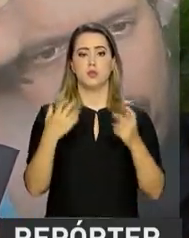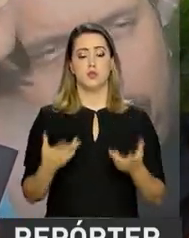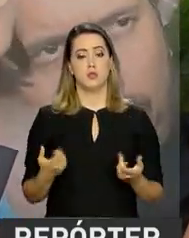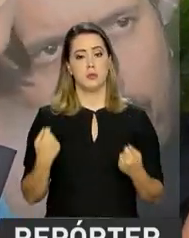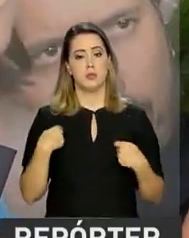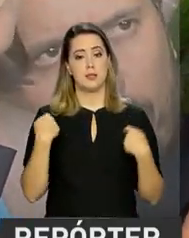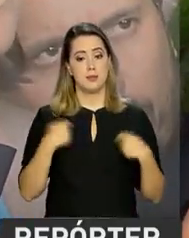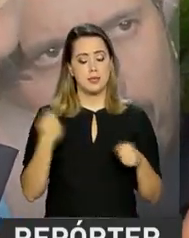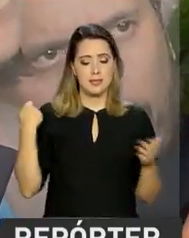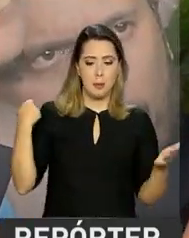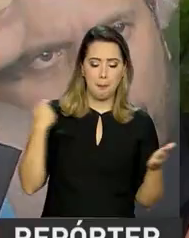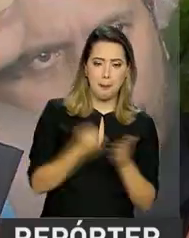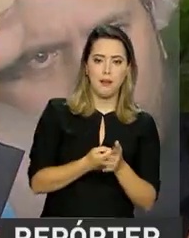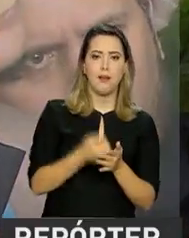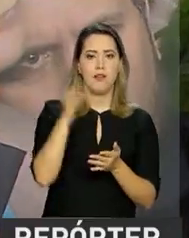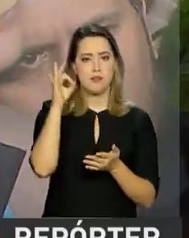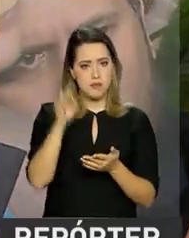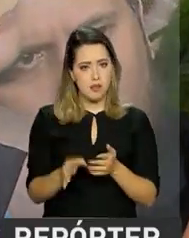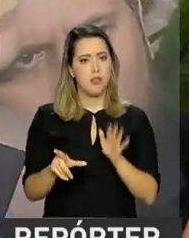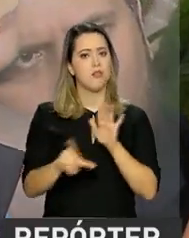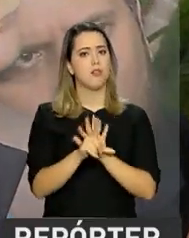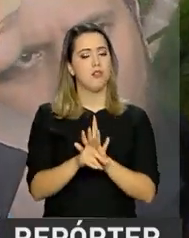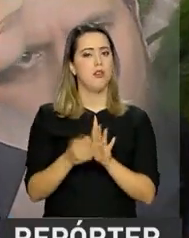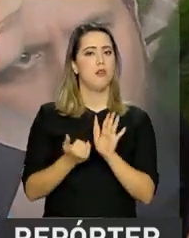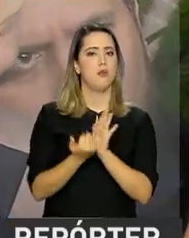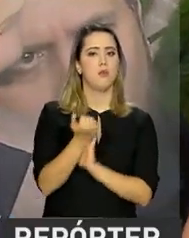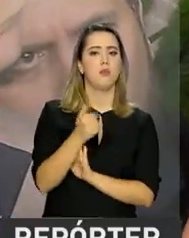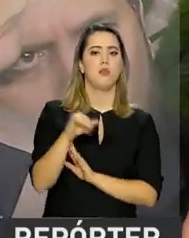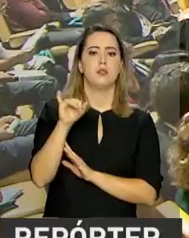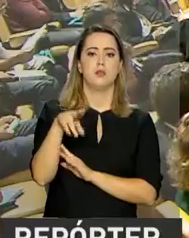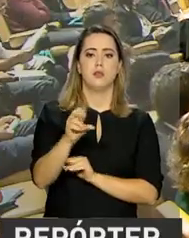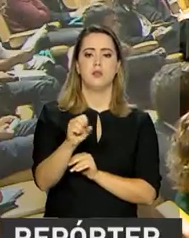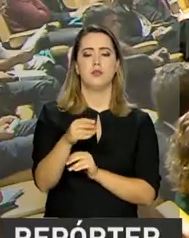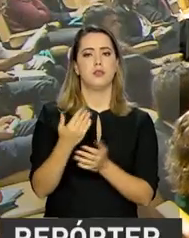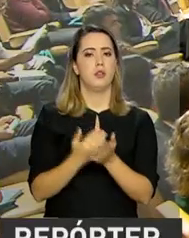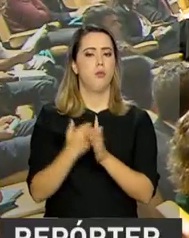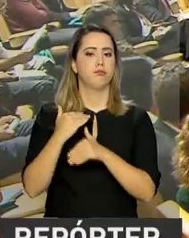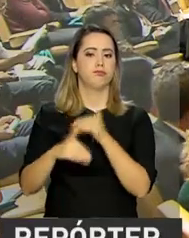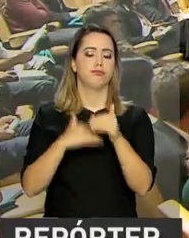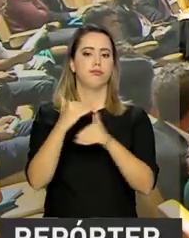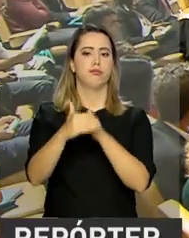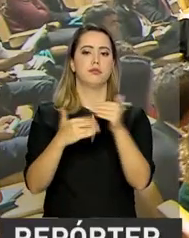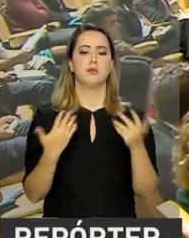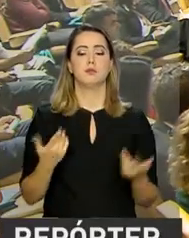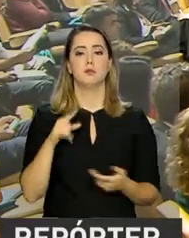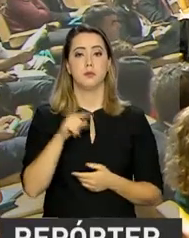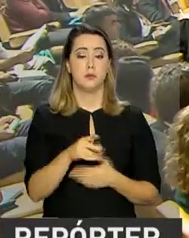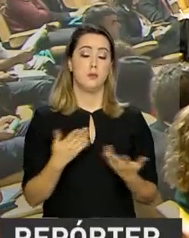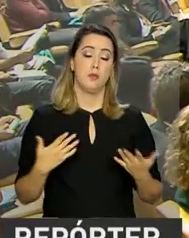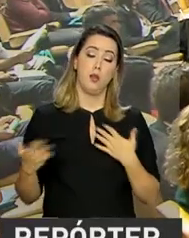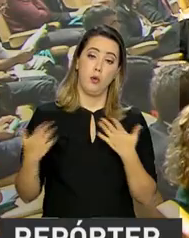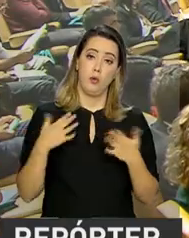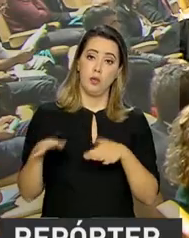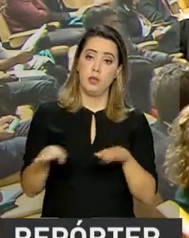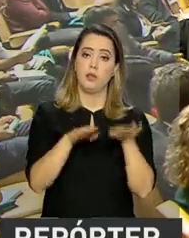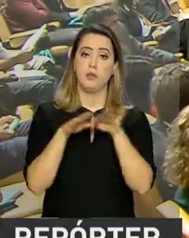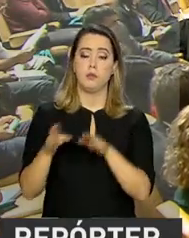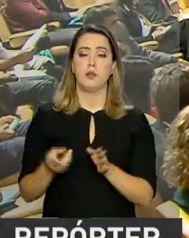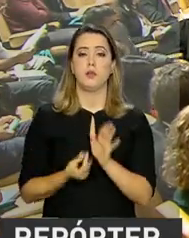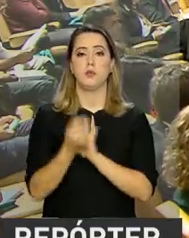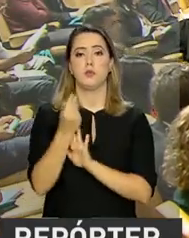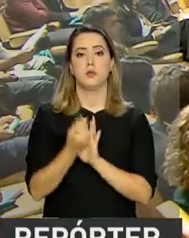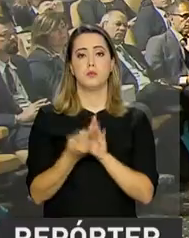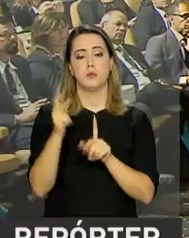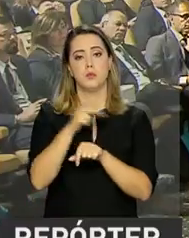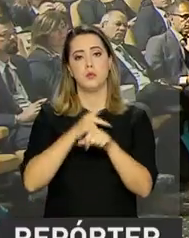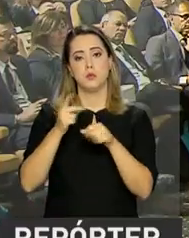obrigatórias, puxadas principalmente pela Previdência, crescem muito. Além de equilibrar as contas públicas e o país voltar